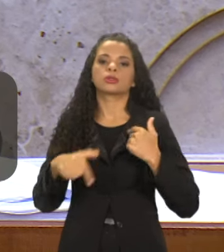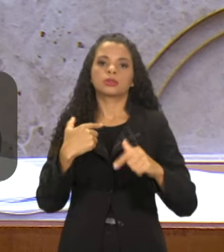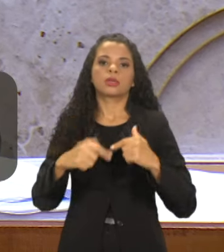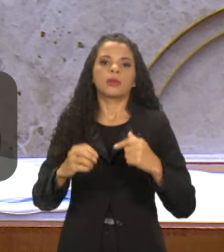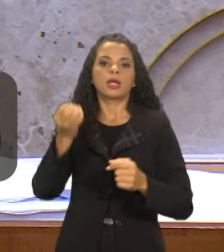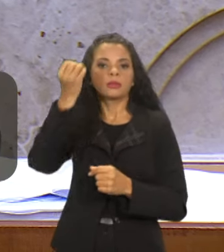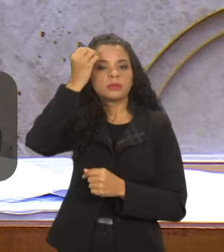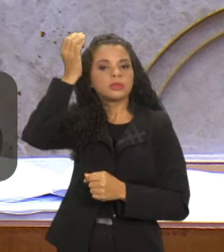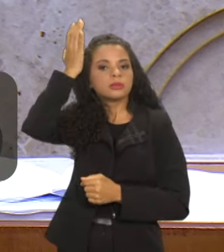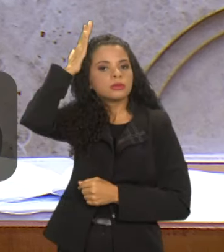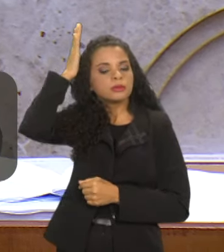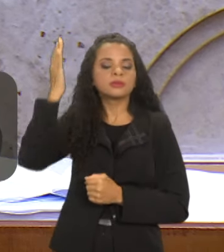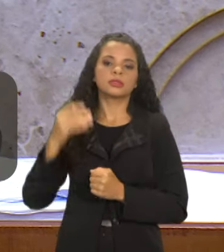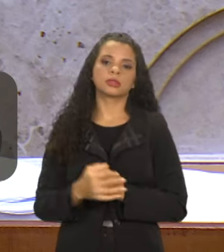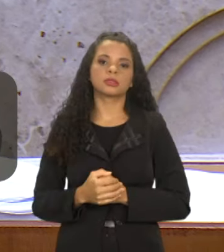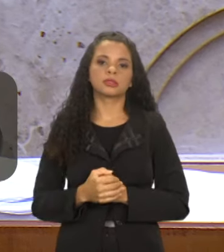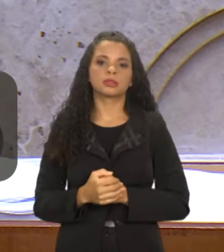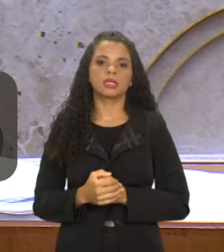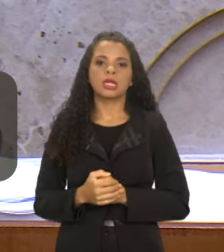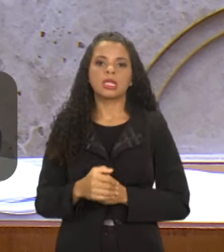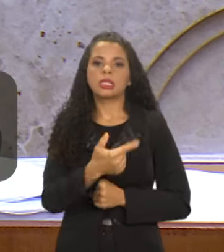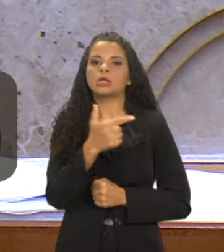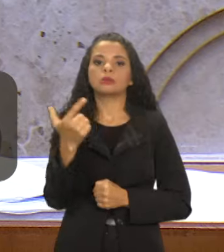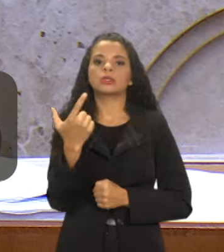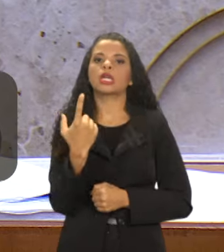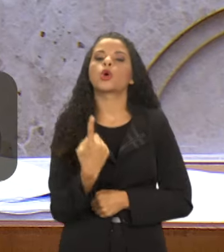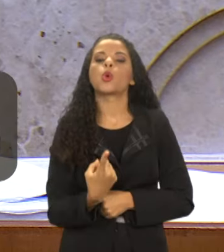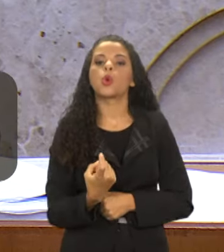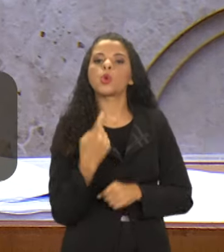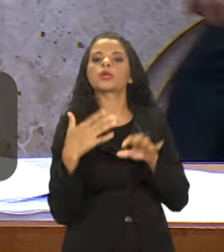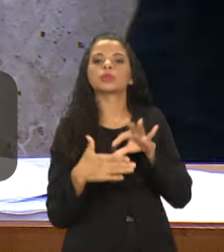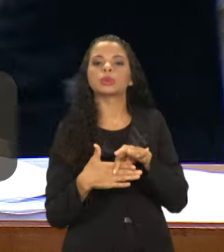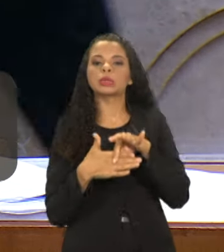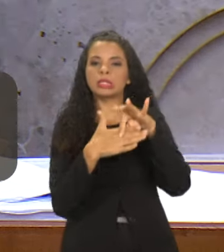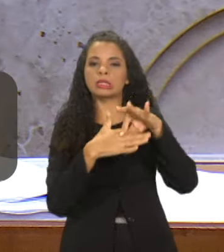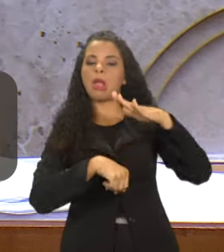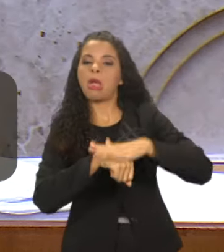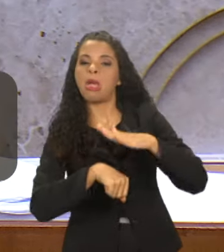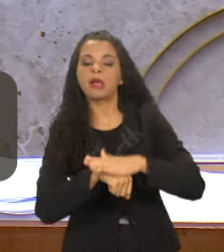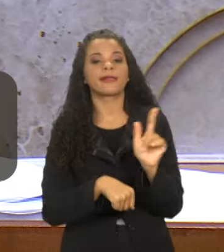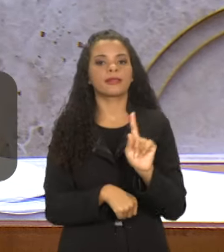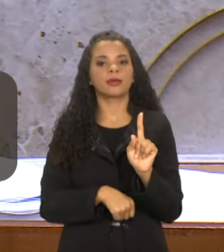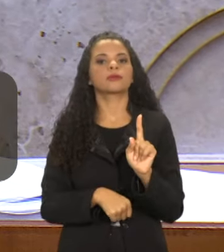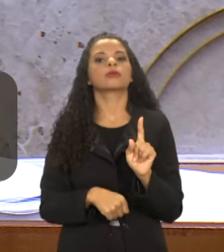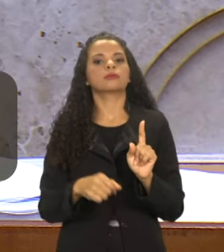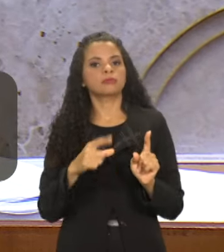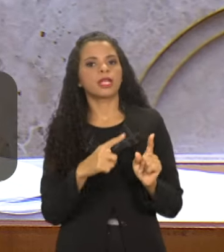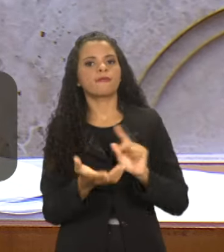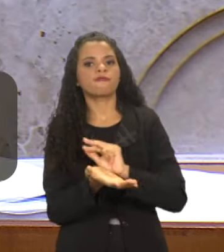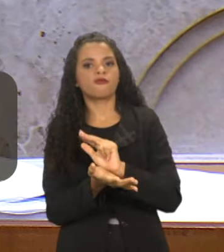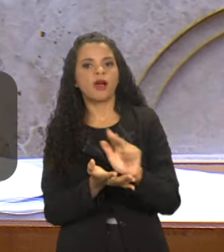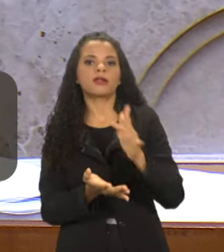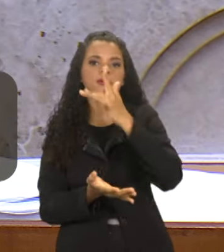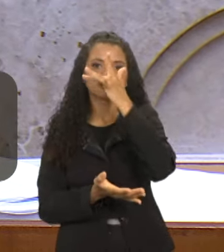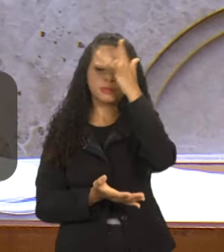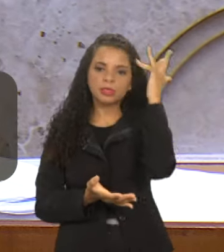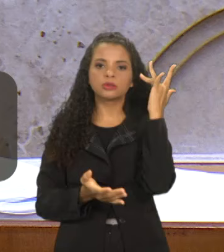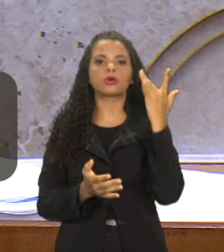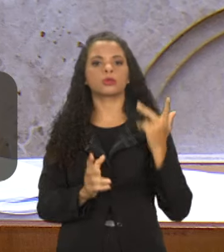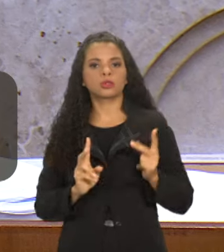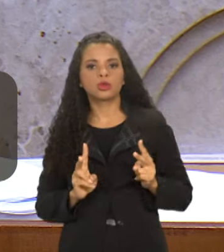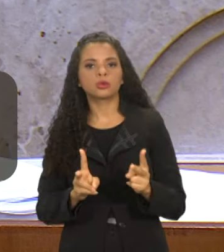reivindica a pioneirismo nem monopólio das iniciativas. A gente dá continuidade ao que já vinha sendo feito.